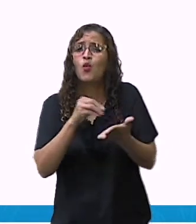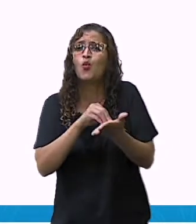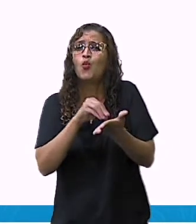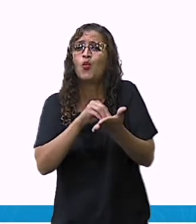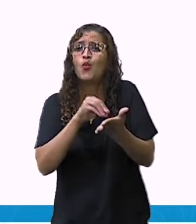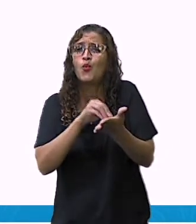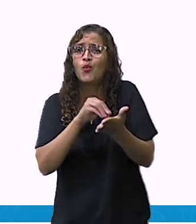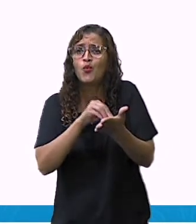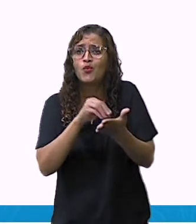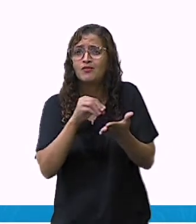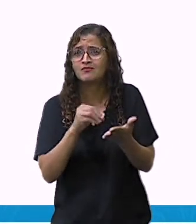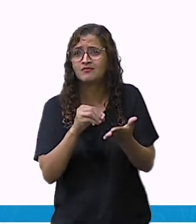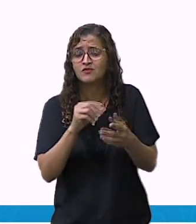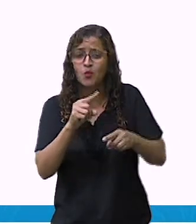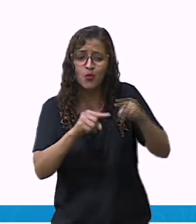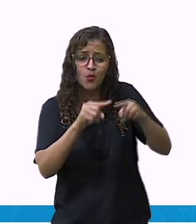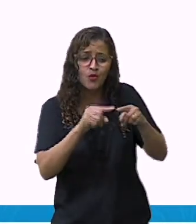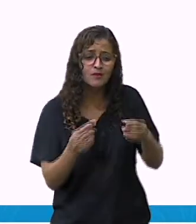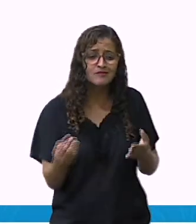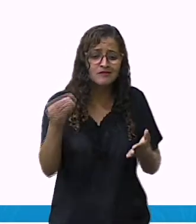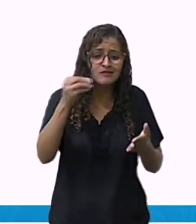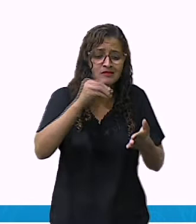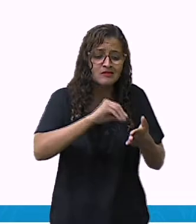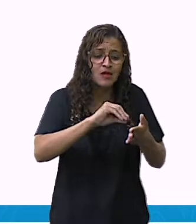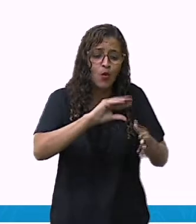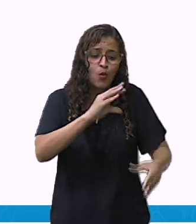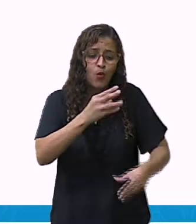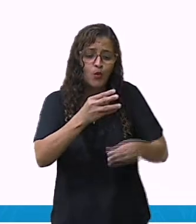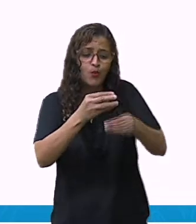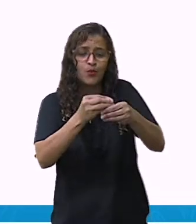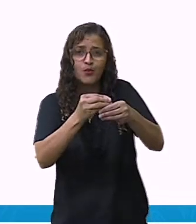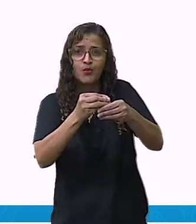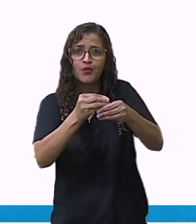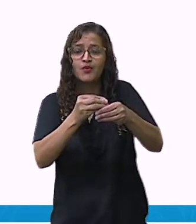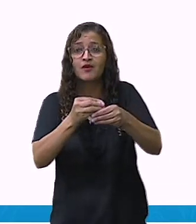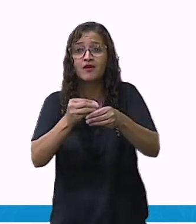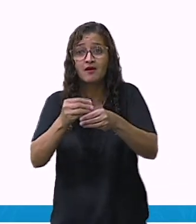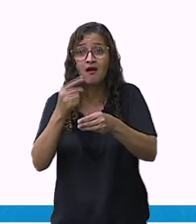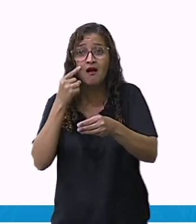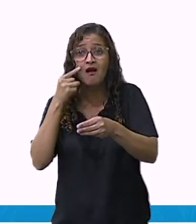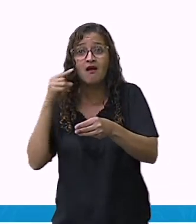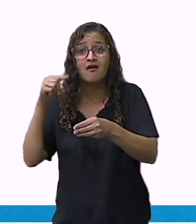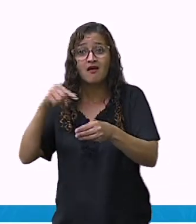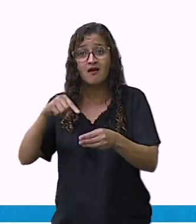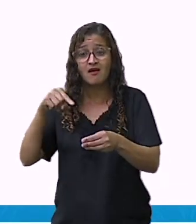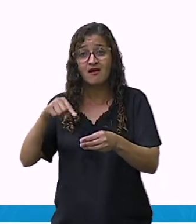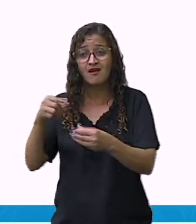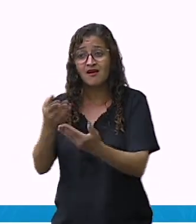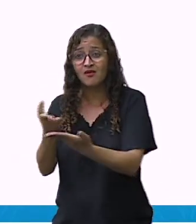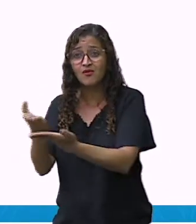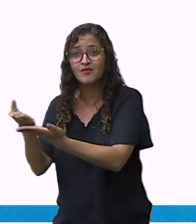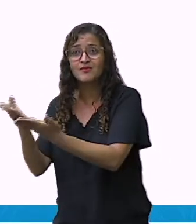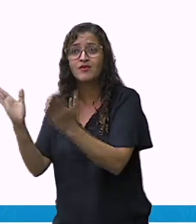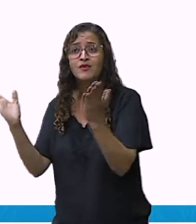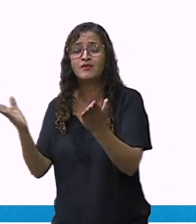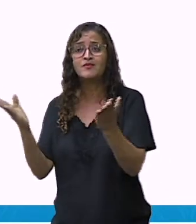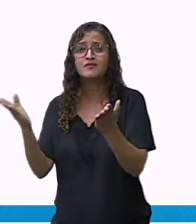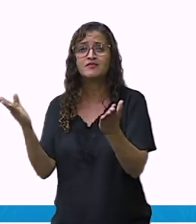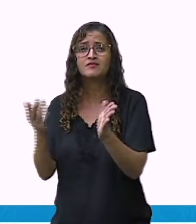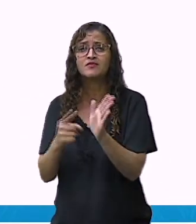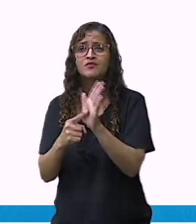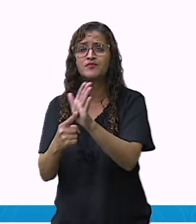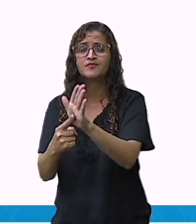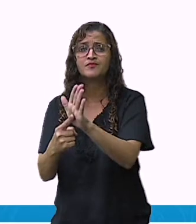a diferença? Lá em cima nós falamos de peça de brincadeira e agora nós